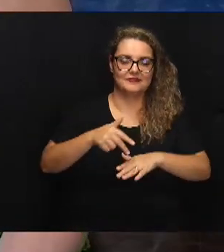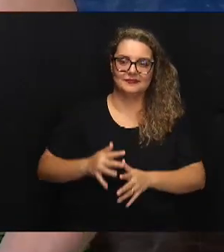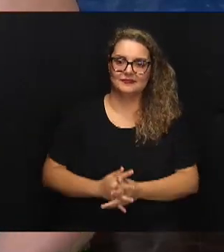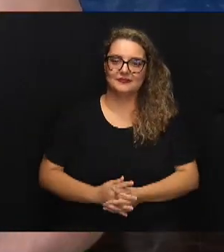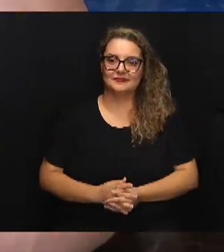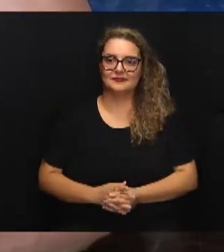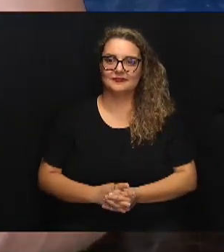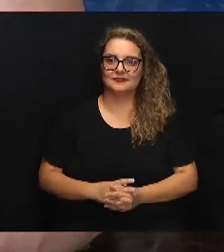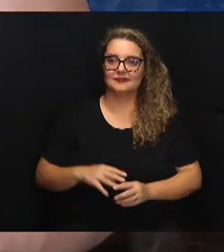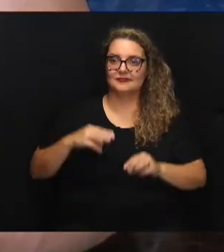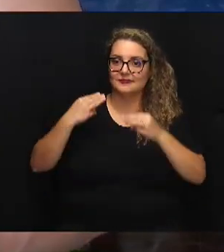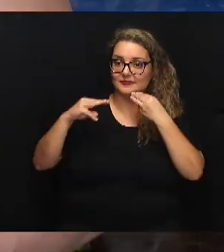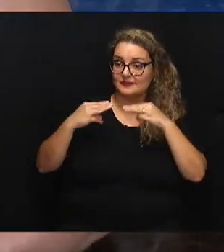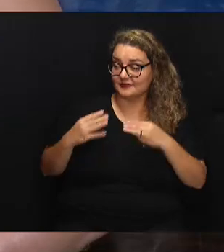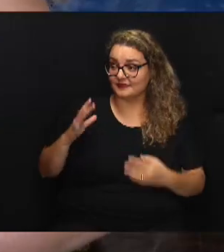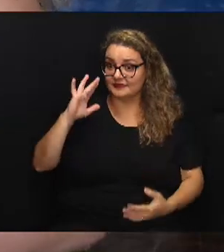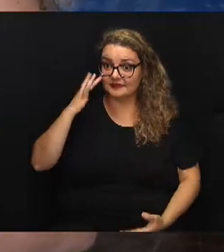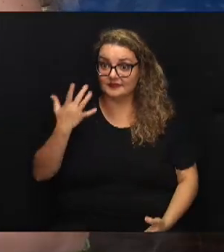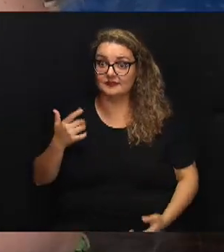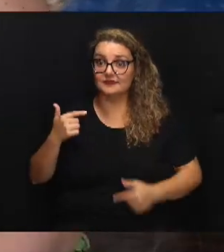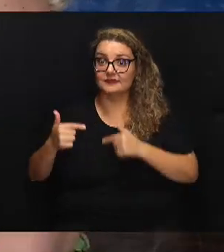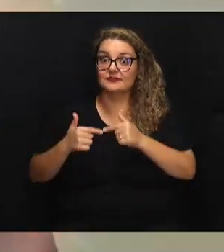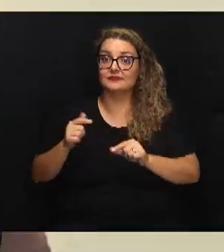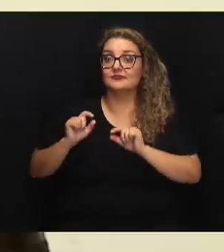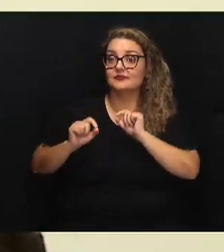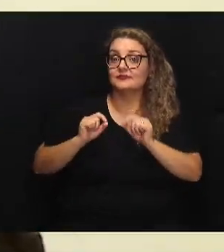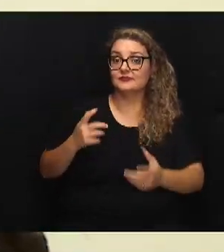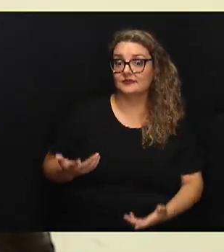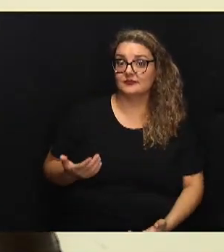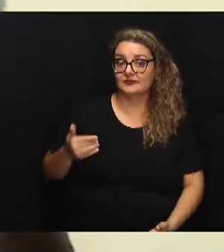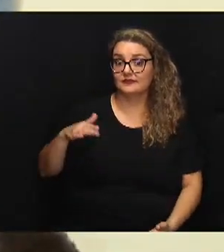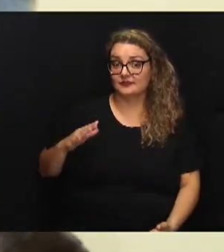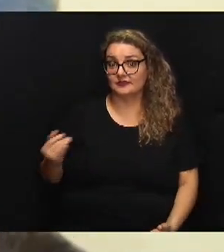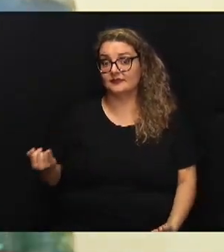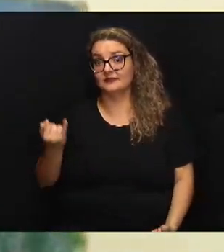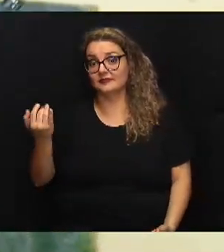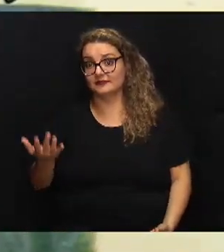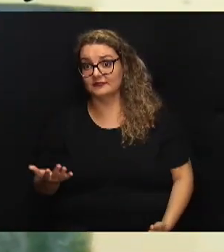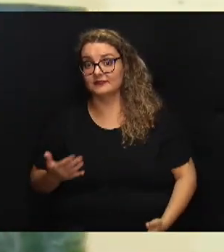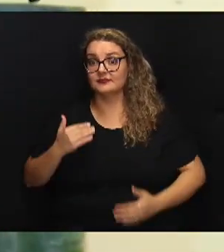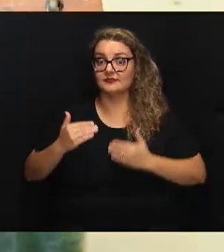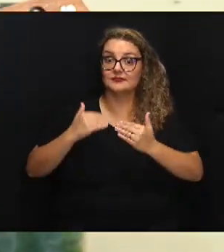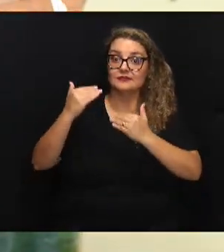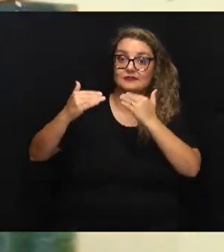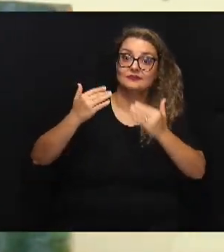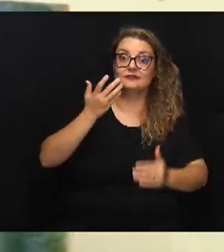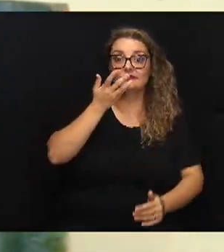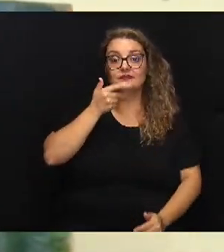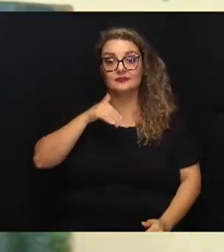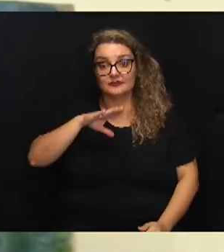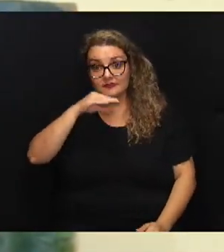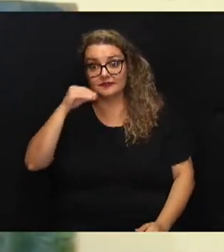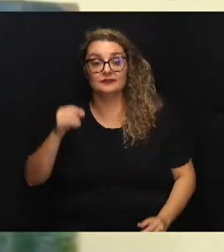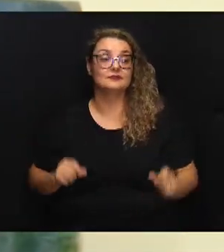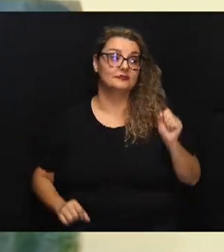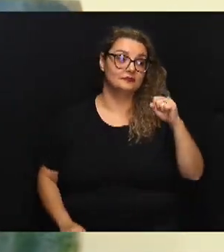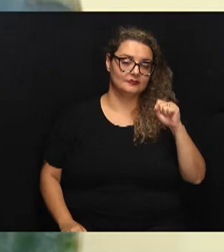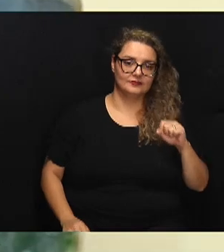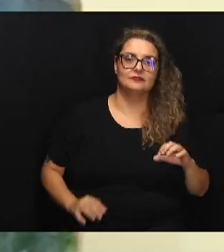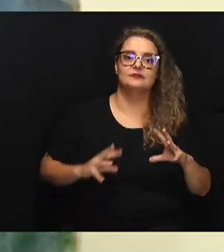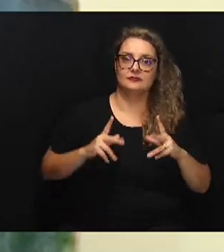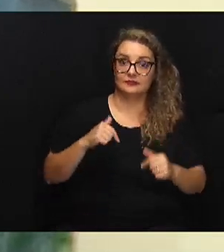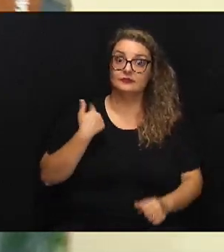a musicalidade, você acha que ela trabalha aspectos também muito importantes para o desenvolvimento das crianças, dos adolescentes? Sim. Todos